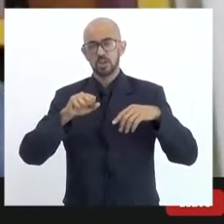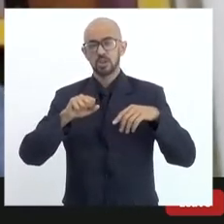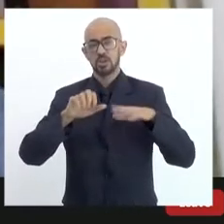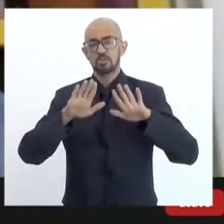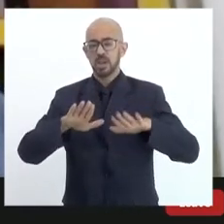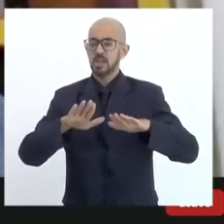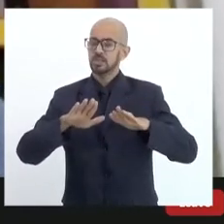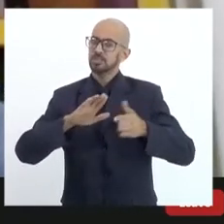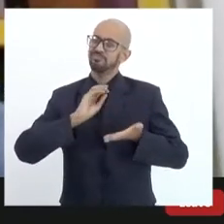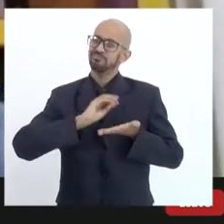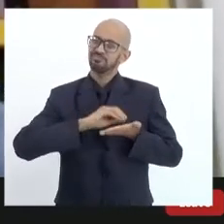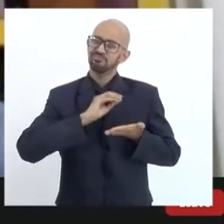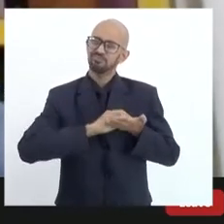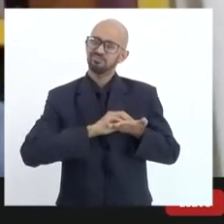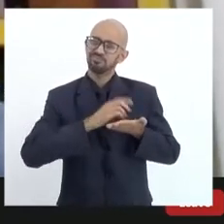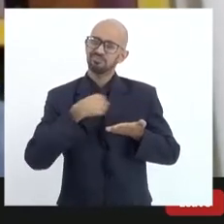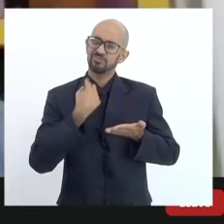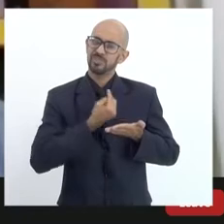devendo nessa área.